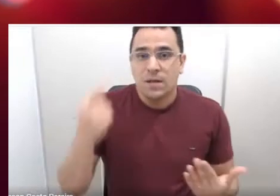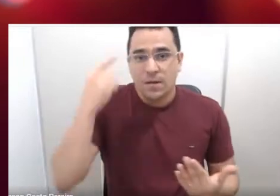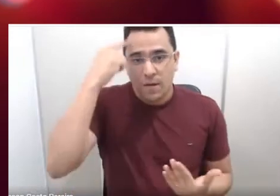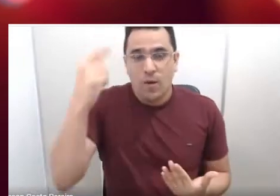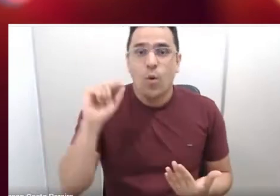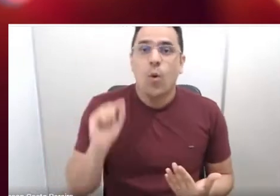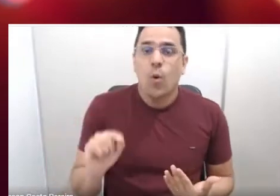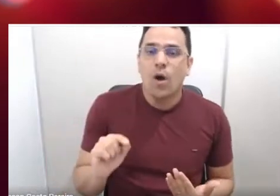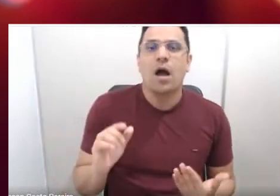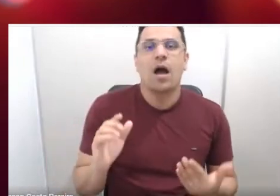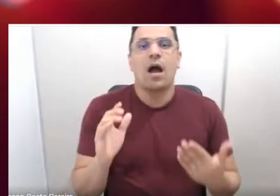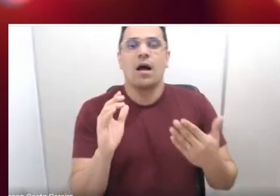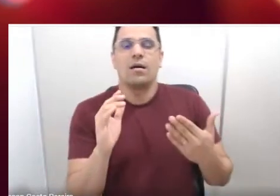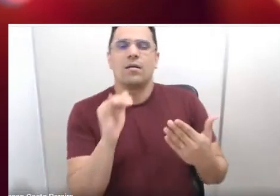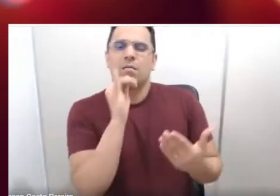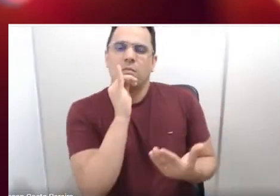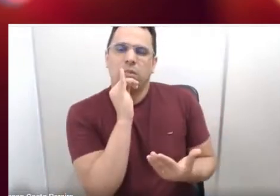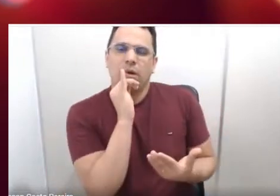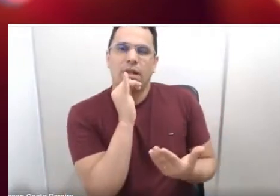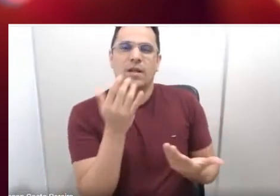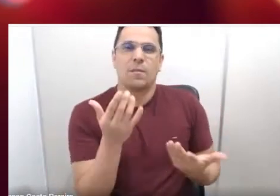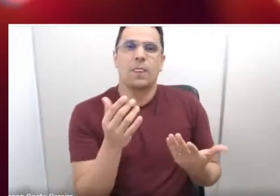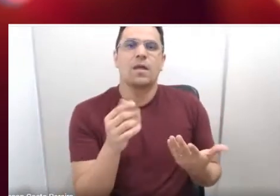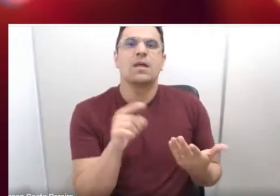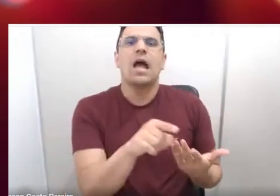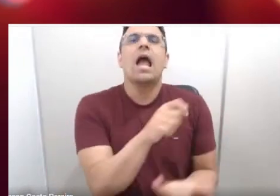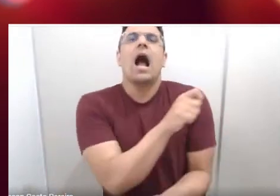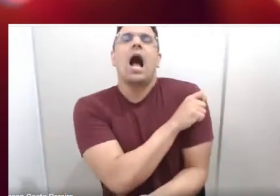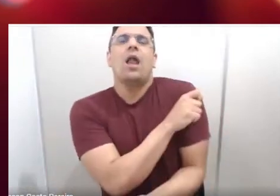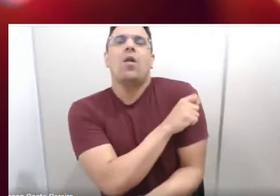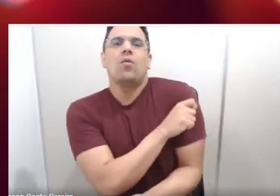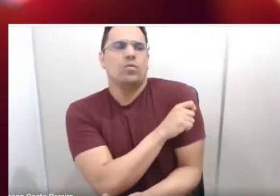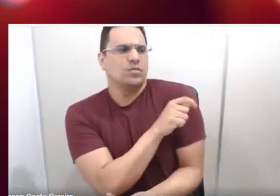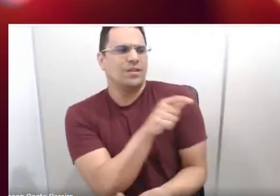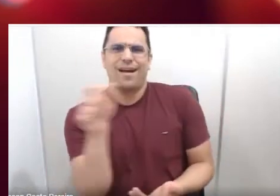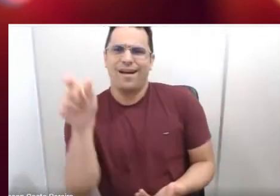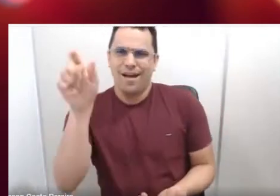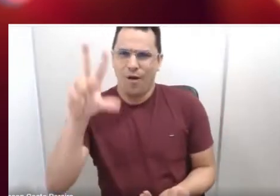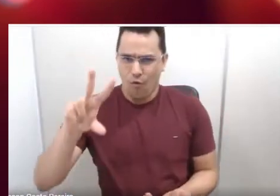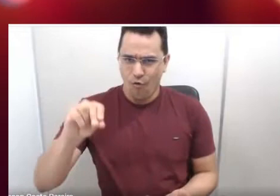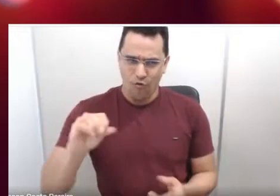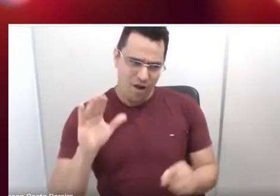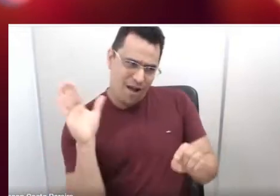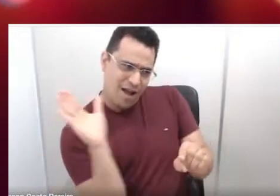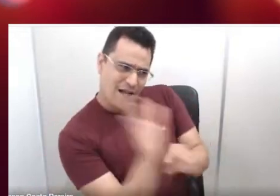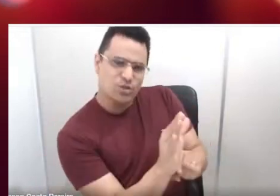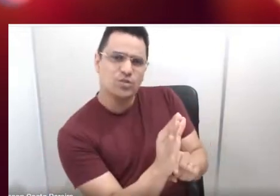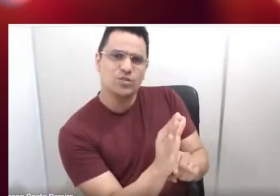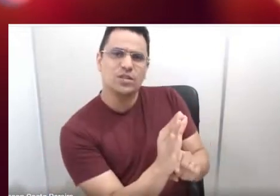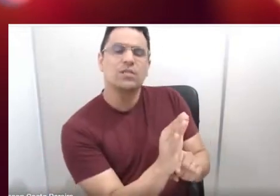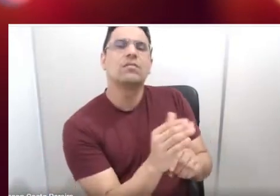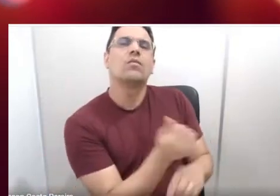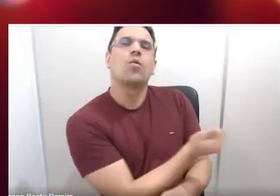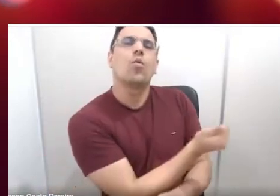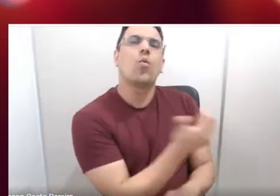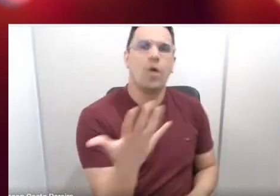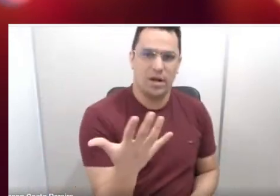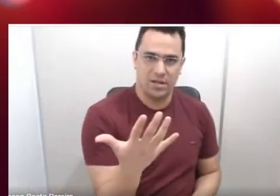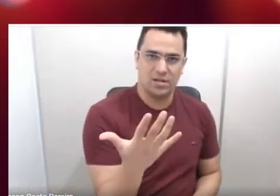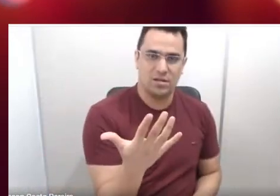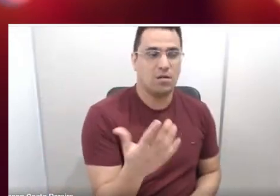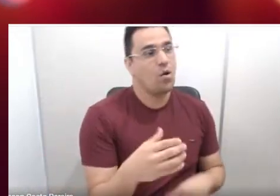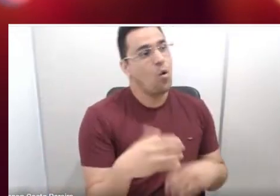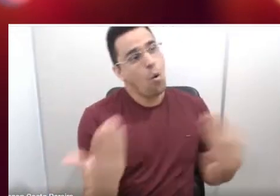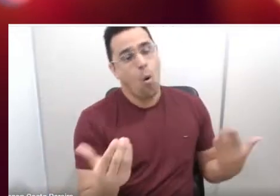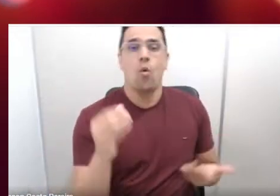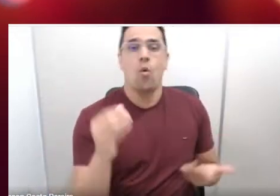ter acesso a alguns dados, tipo feedback. Quantos estudantes foram contemplados com essas bolsas, com esses chips, com essas bolsas que iam